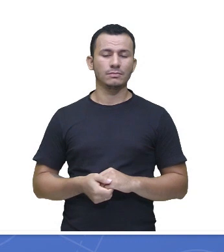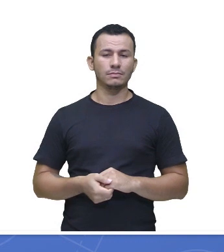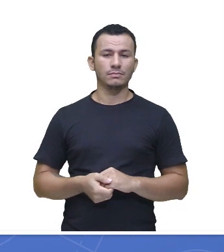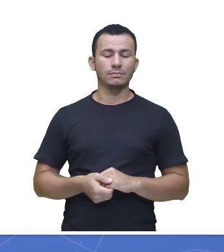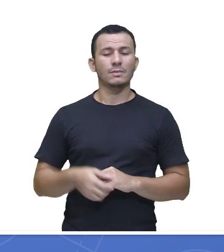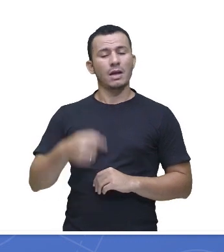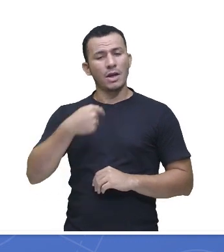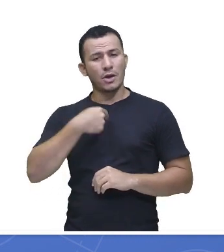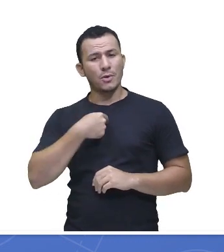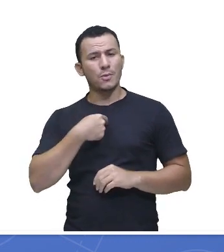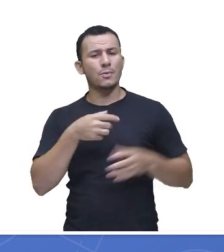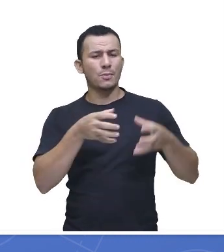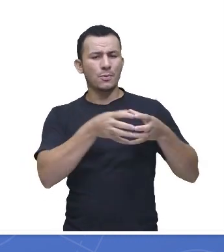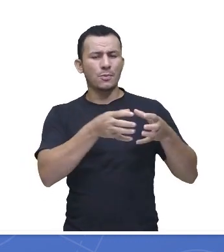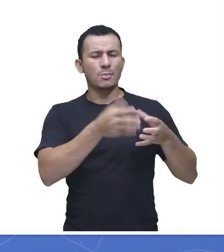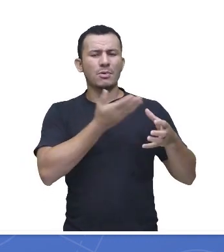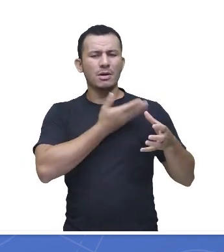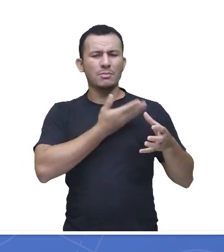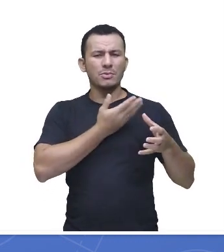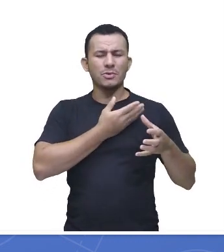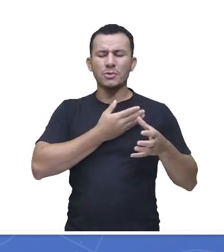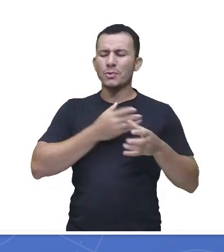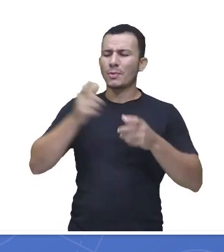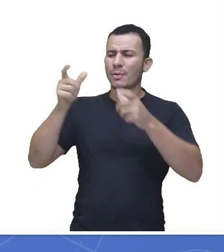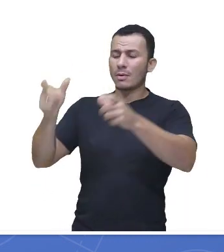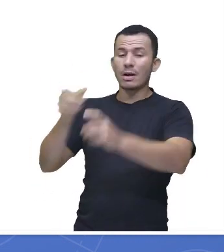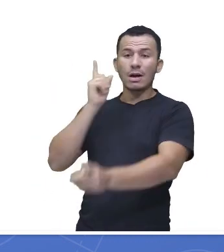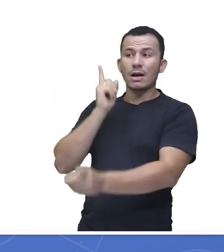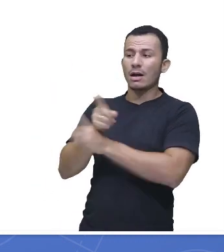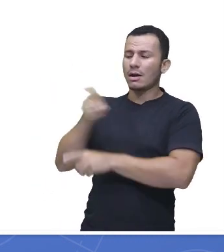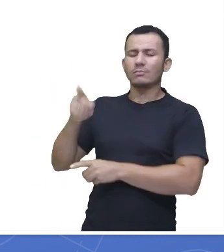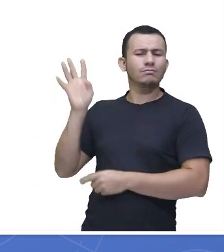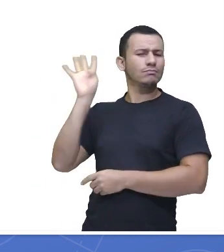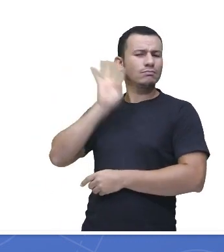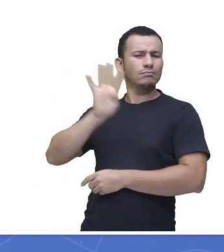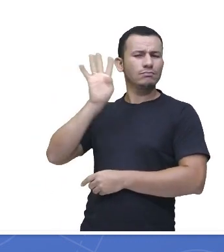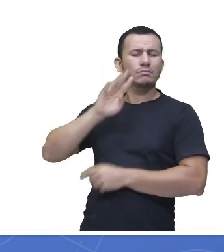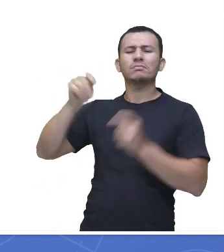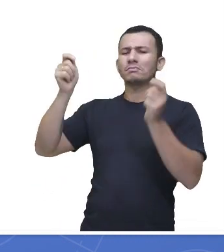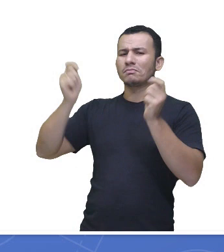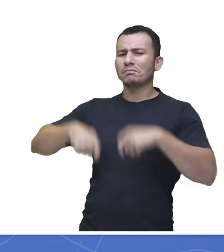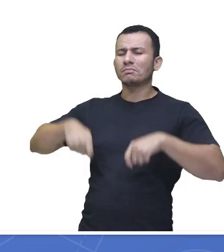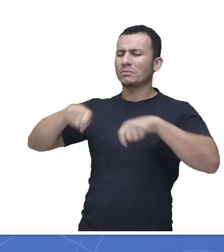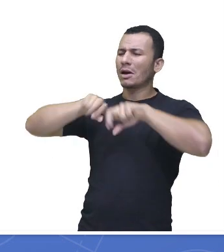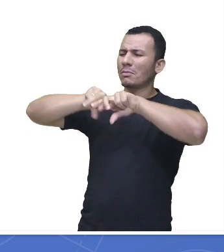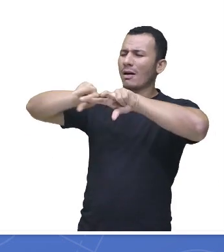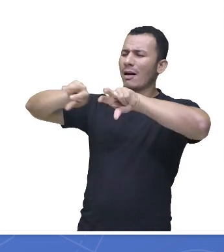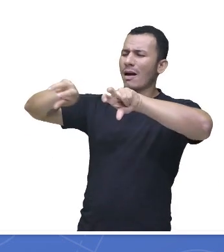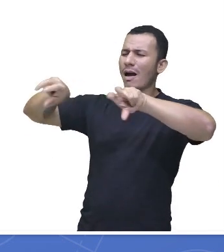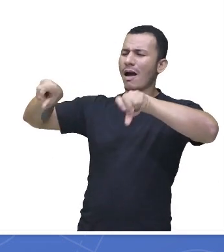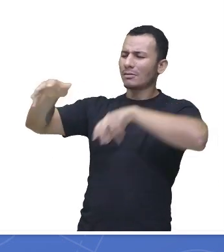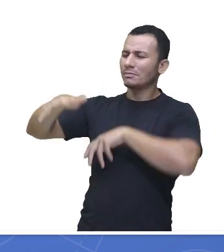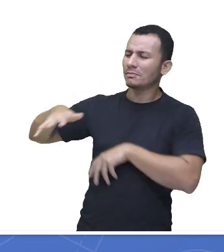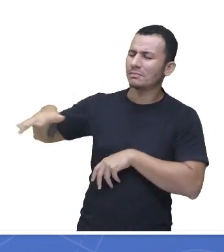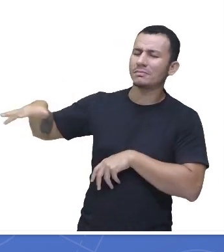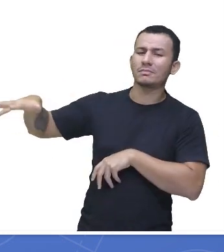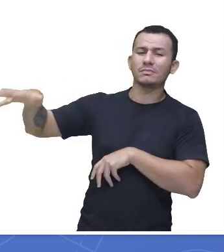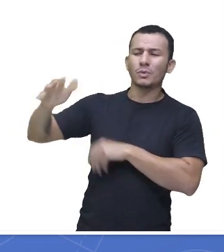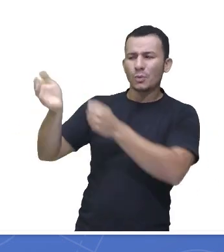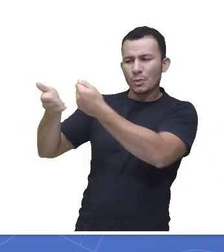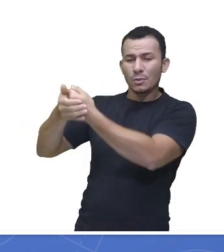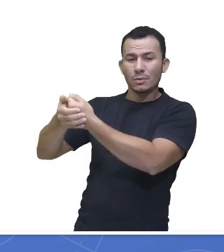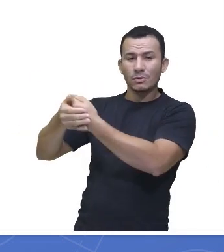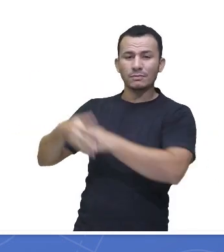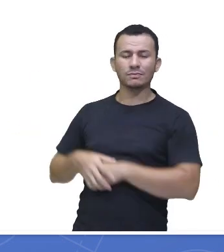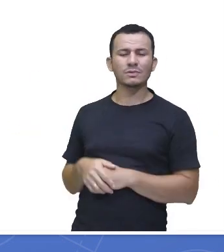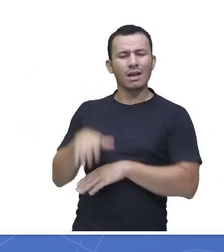Eu e uns colegas descobrimos um lugar ótimo para olhar os campos escondidos dos fiscais. Quase